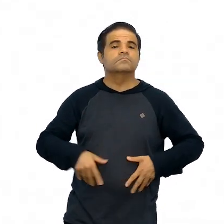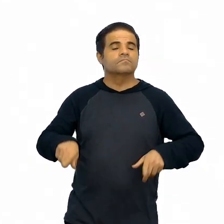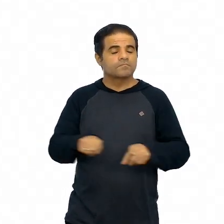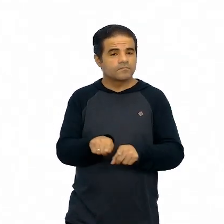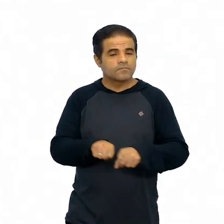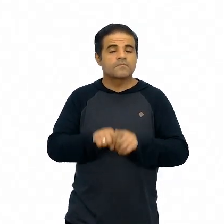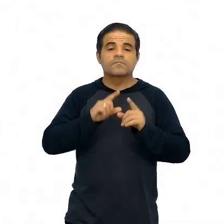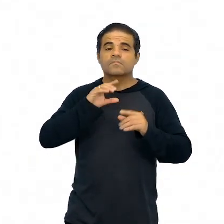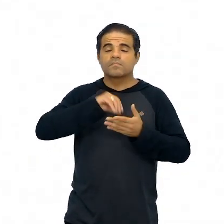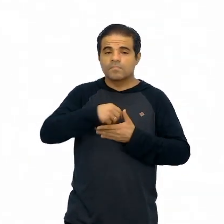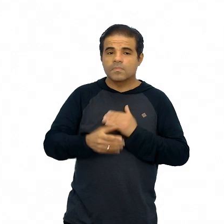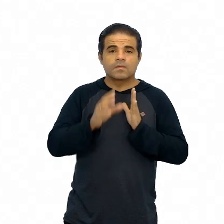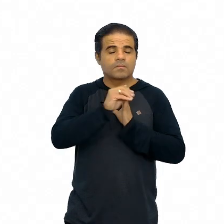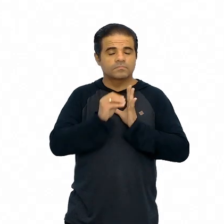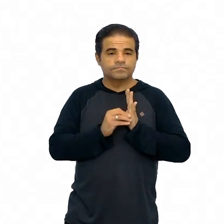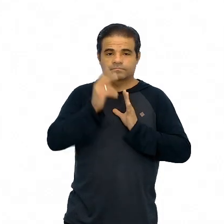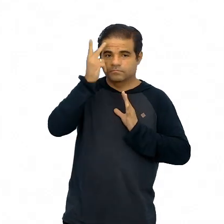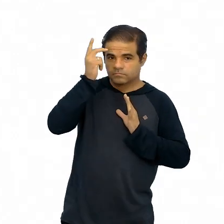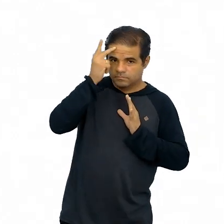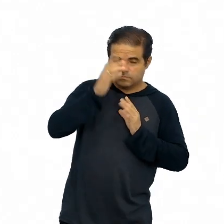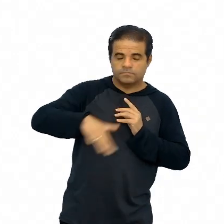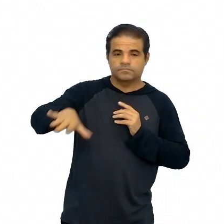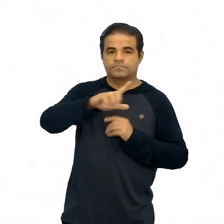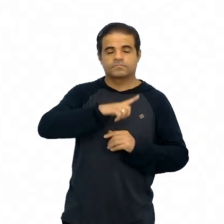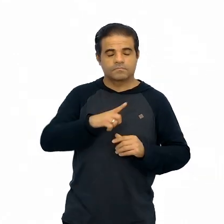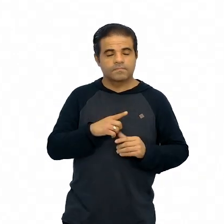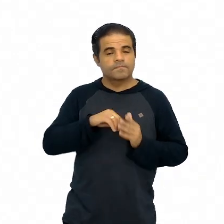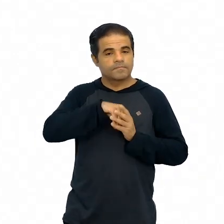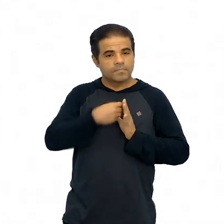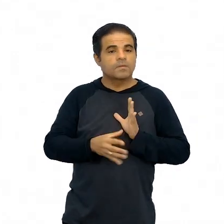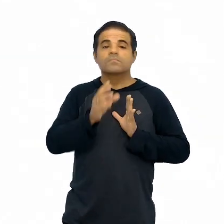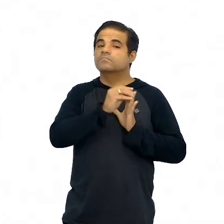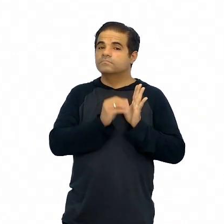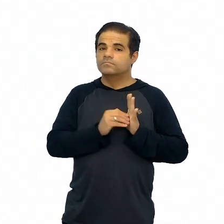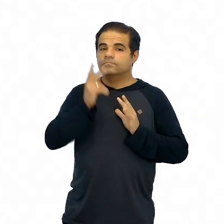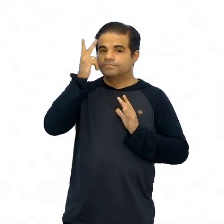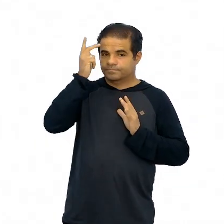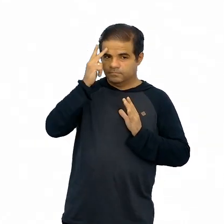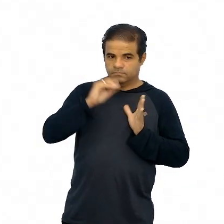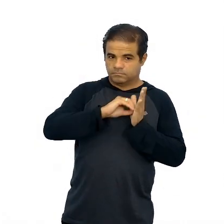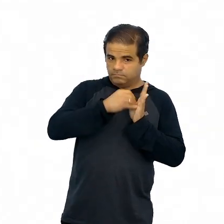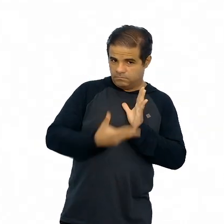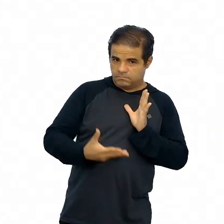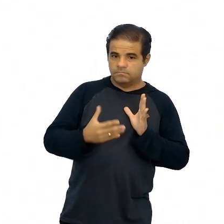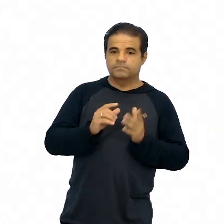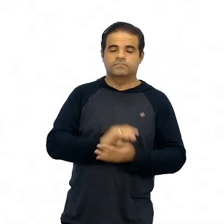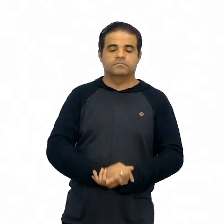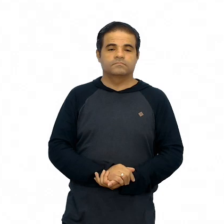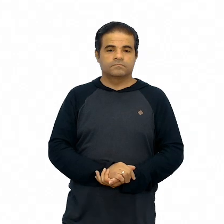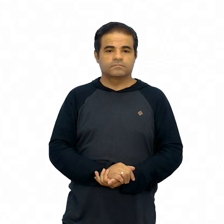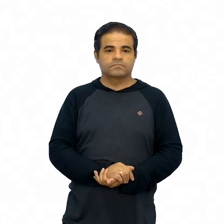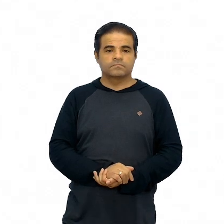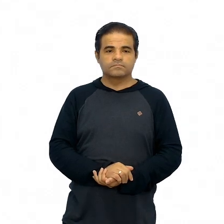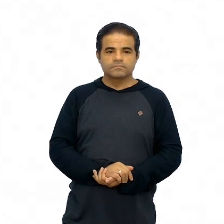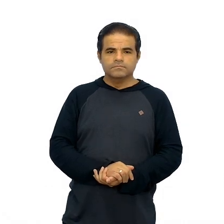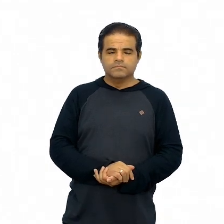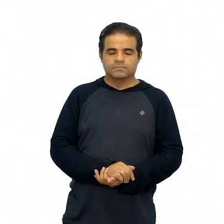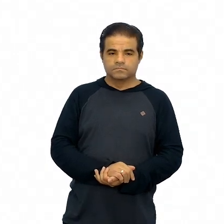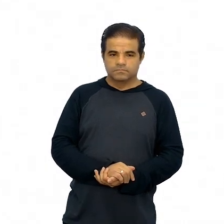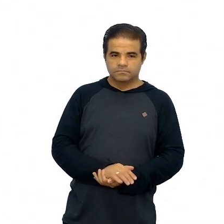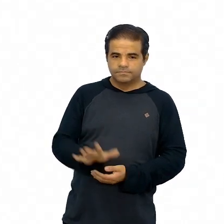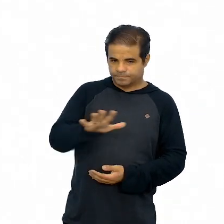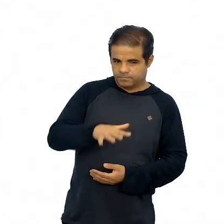tem o conteúdo comum, conhecimento comum do conteúdo, que é